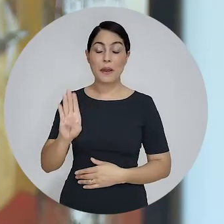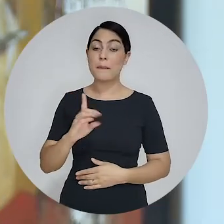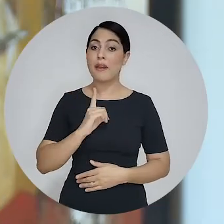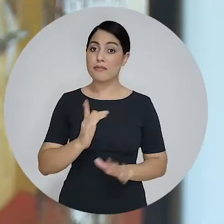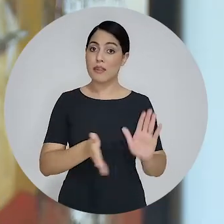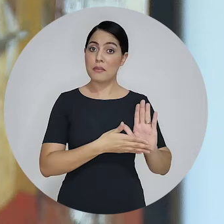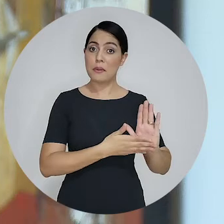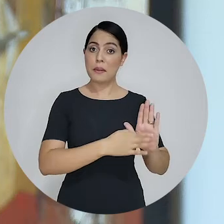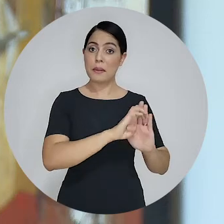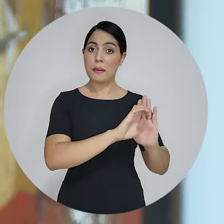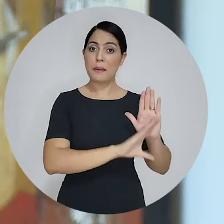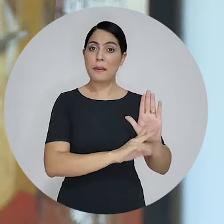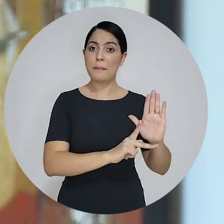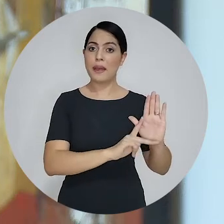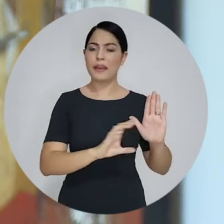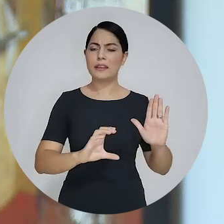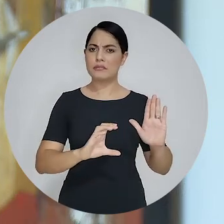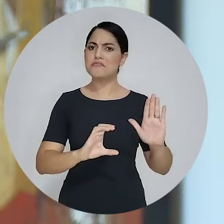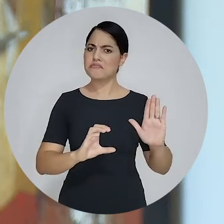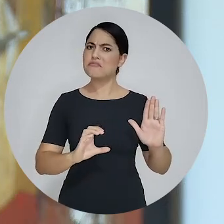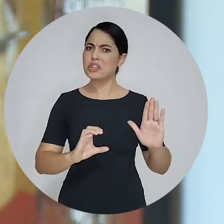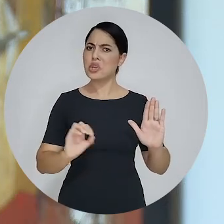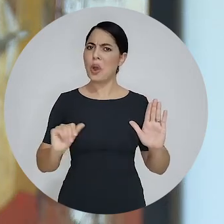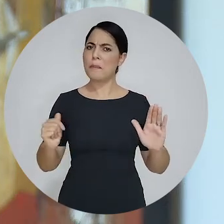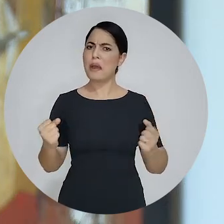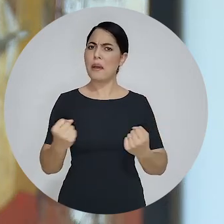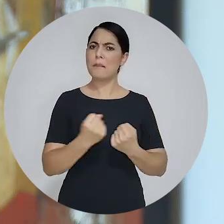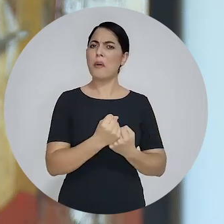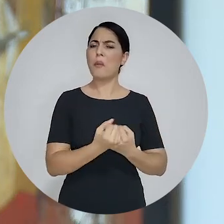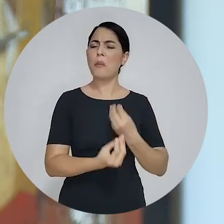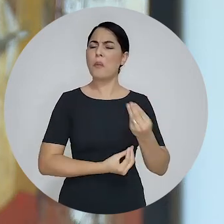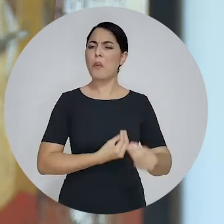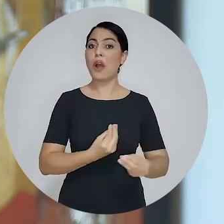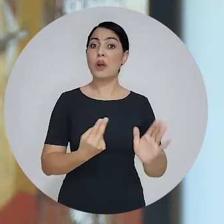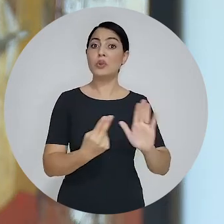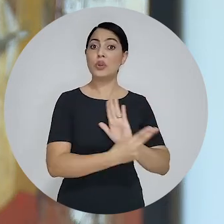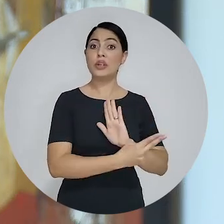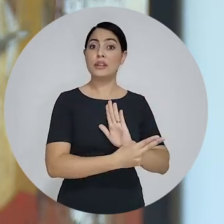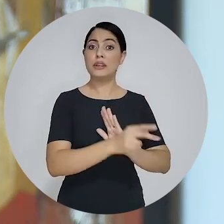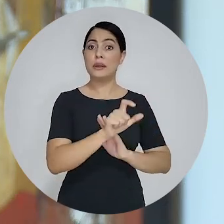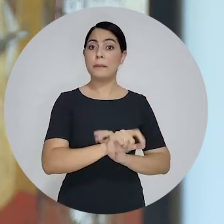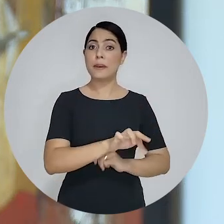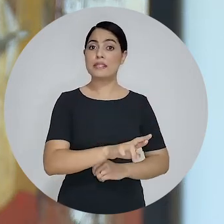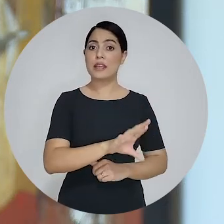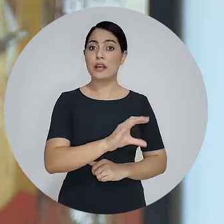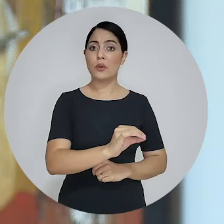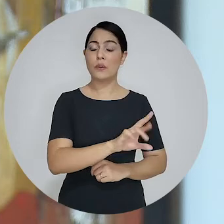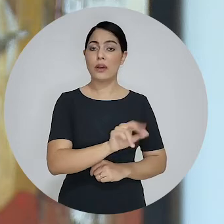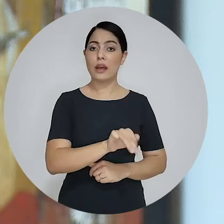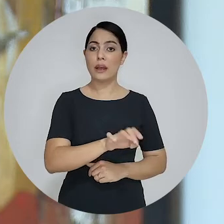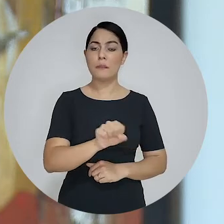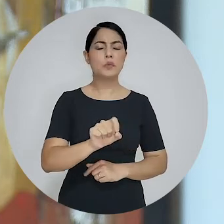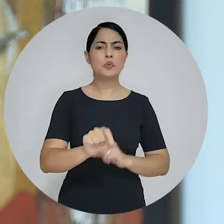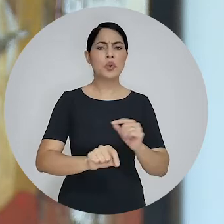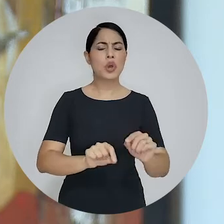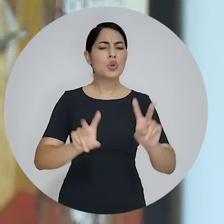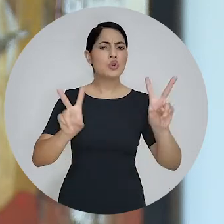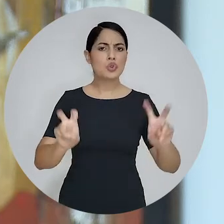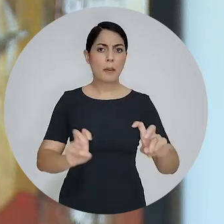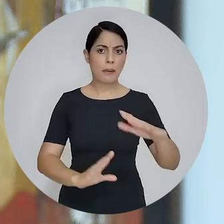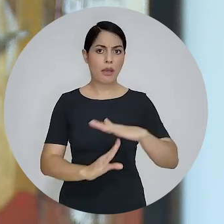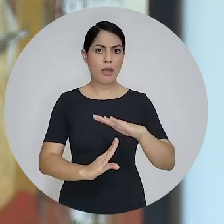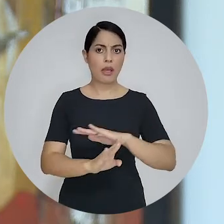OAB apoia a PEC de autoria do deputado Marcelo Ramos, que soluciona precatórios federais. A PEC respeita o